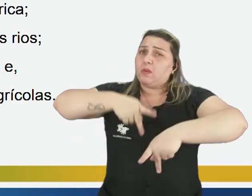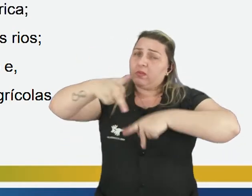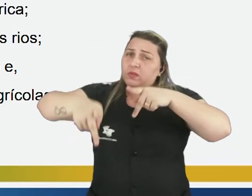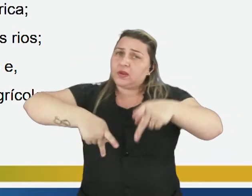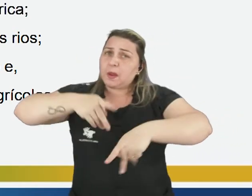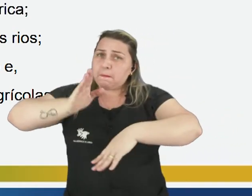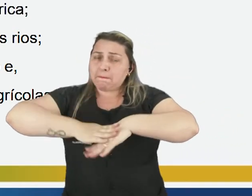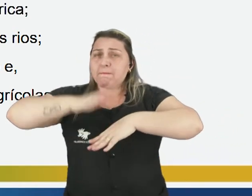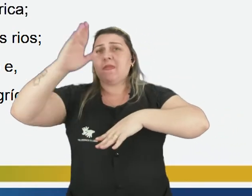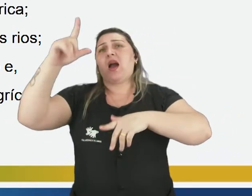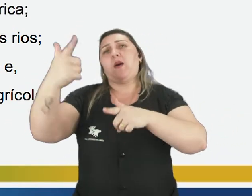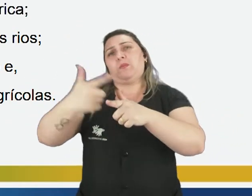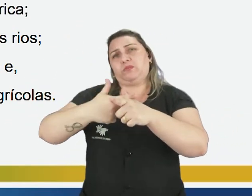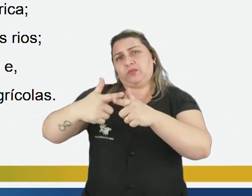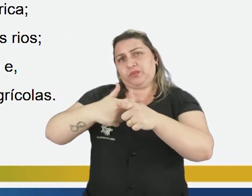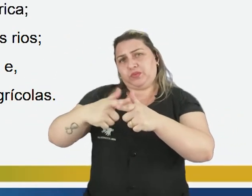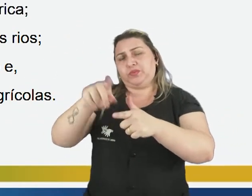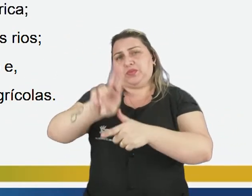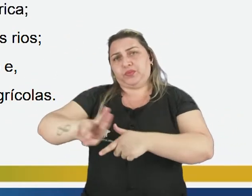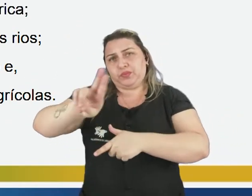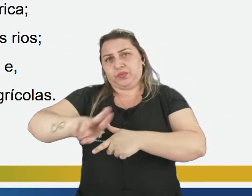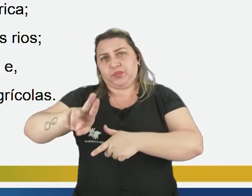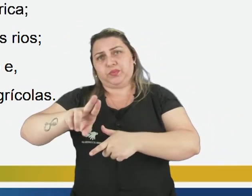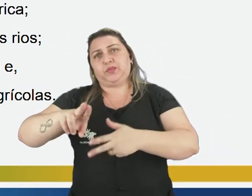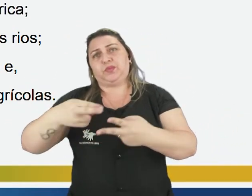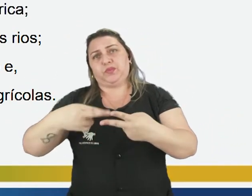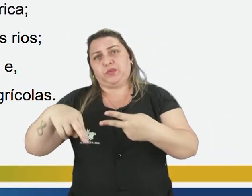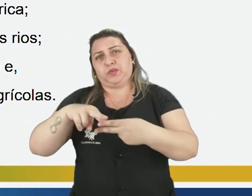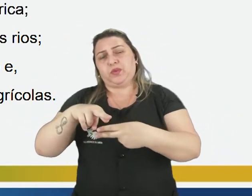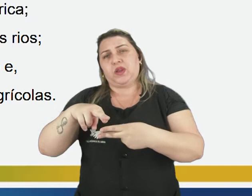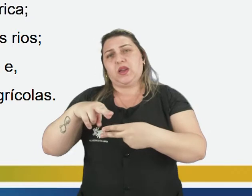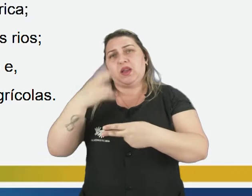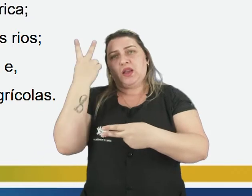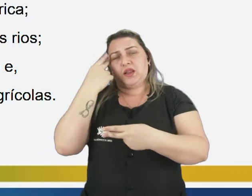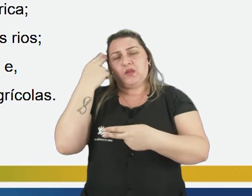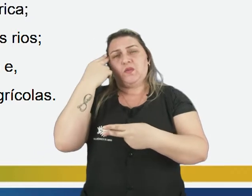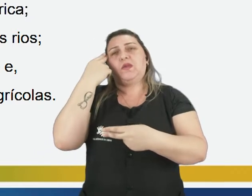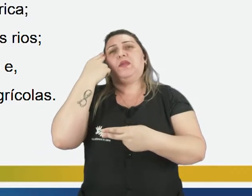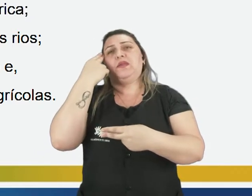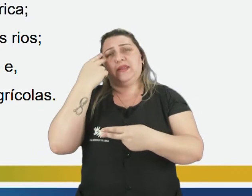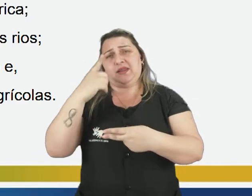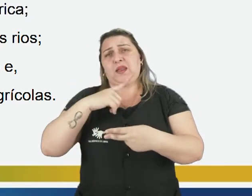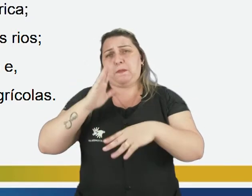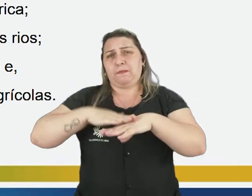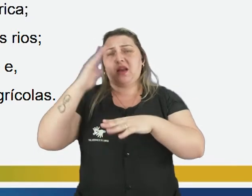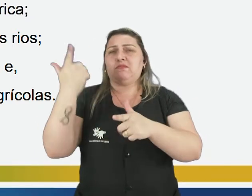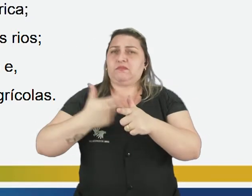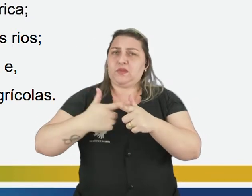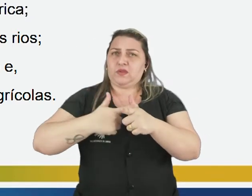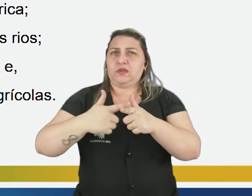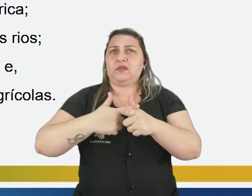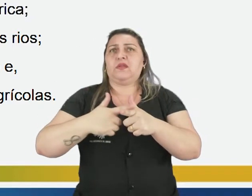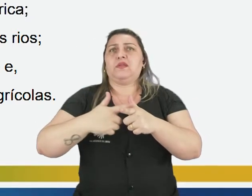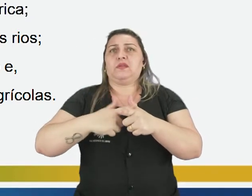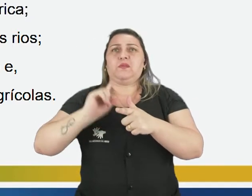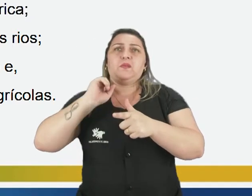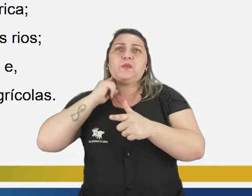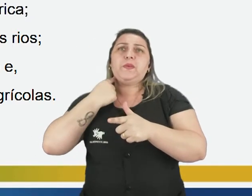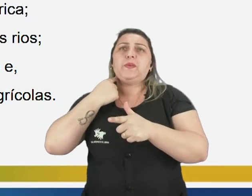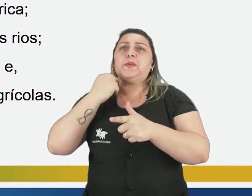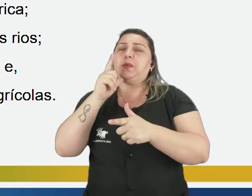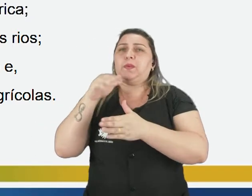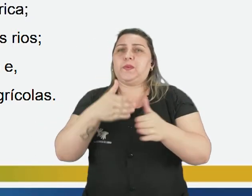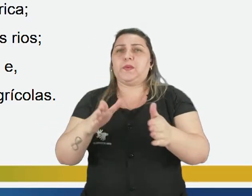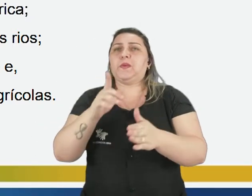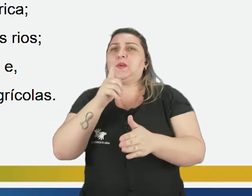população, maior é o consumo dos recursos naturais e, portanto, vão aparecer esses problemas, né? Poluição atmosférica, poluição dos